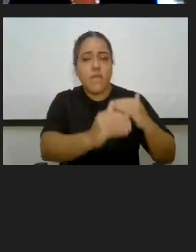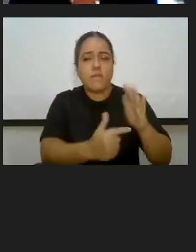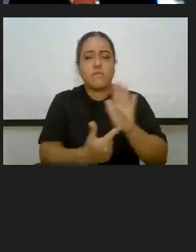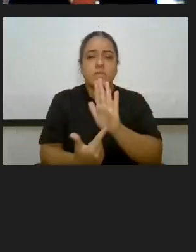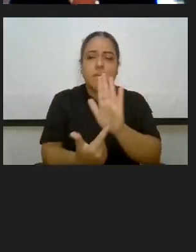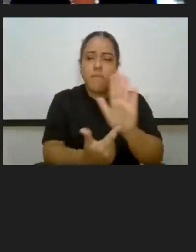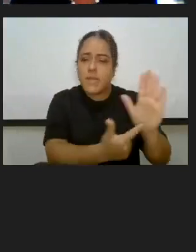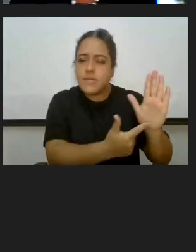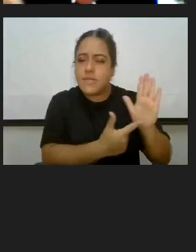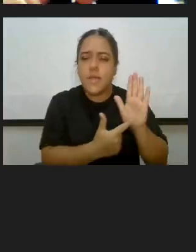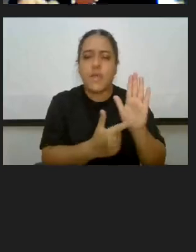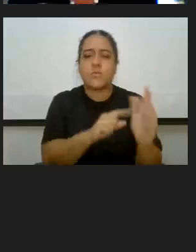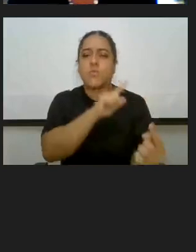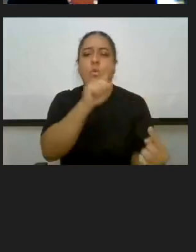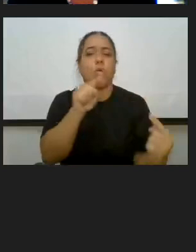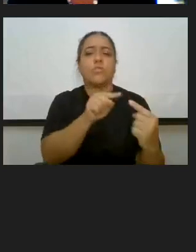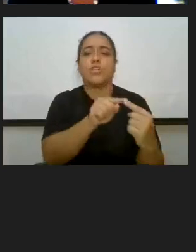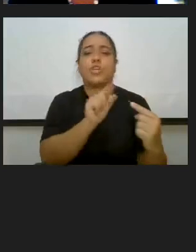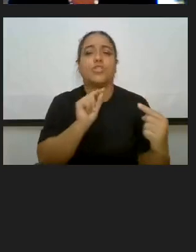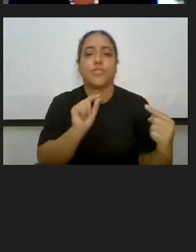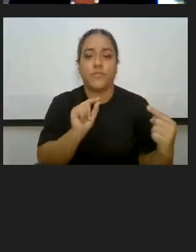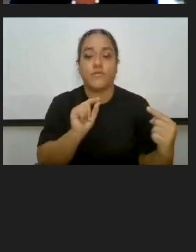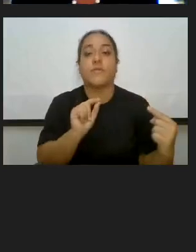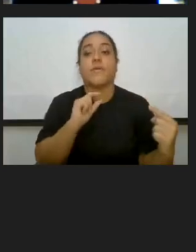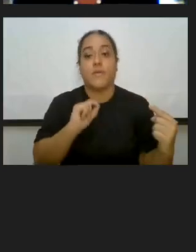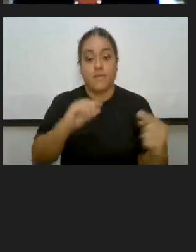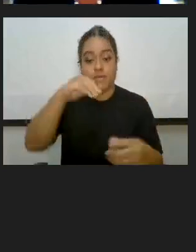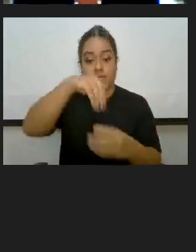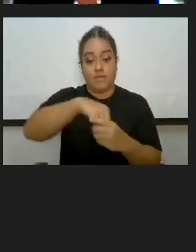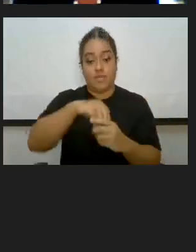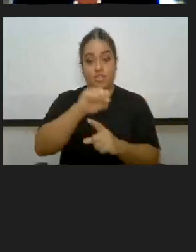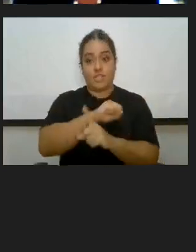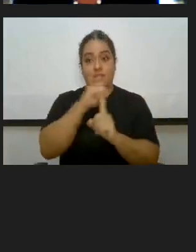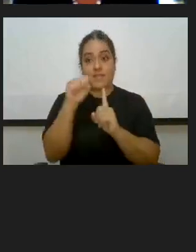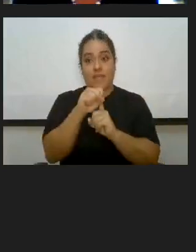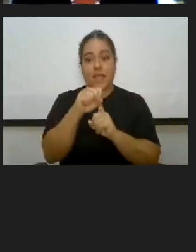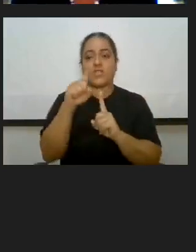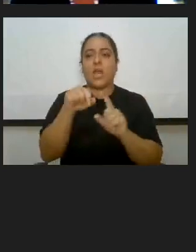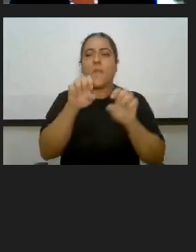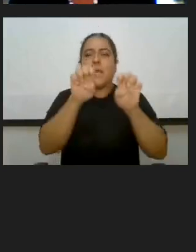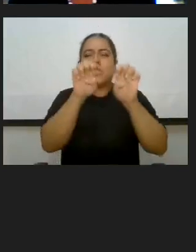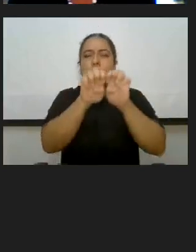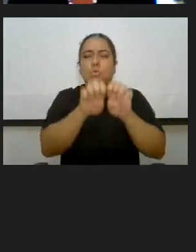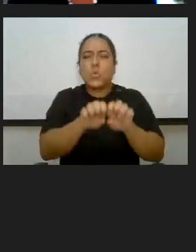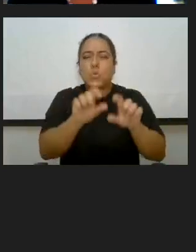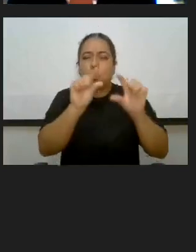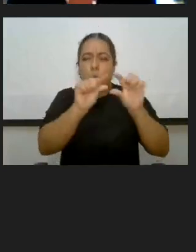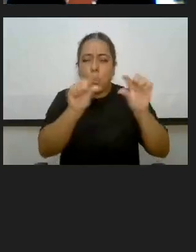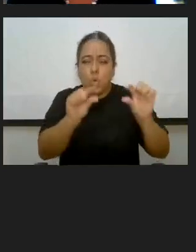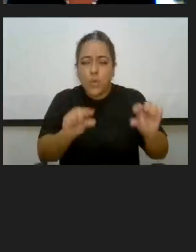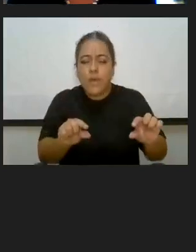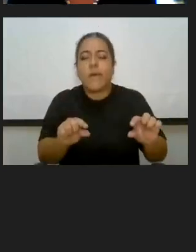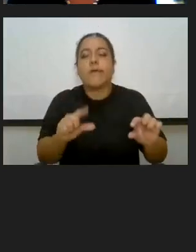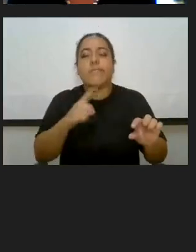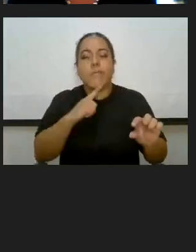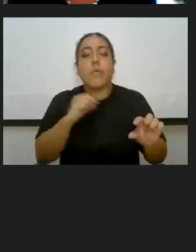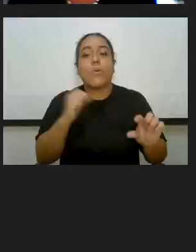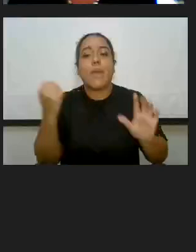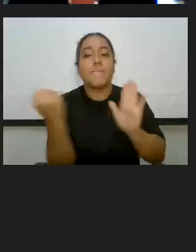se objetiva na nossa sociedade com uma estrutura marcada pela desigualdade